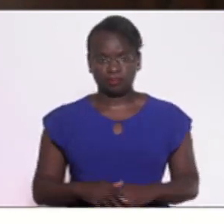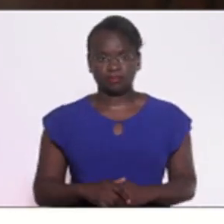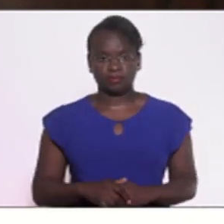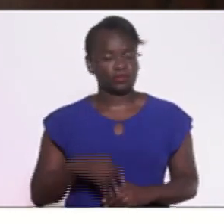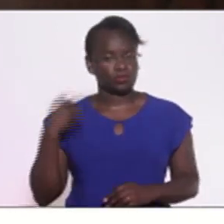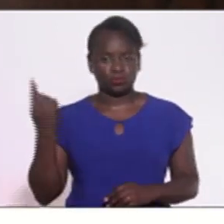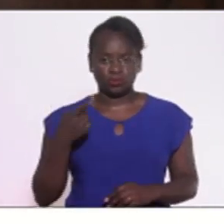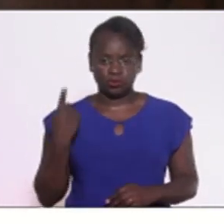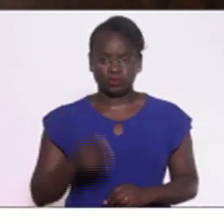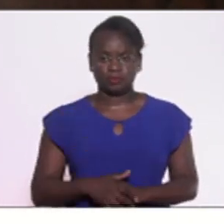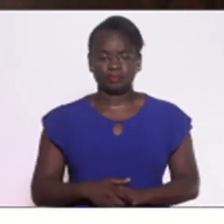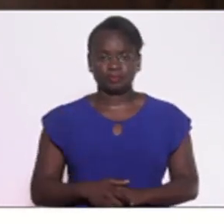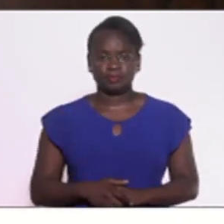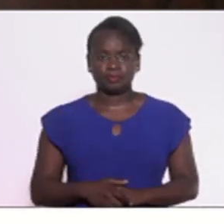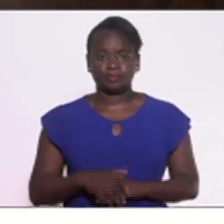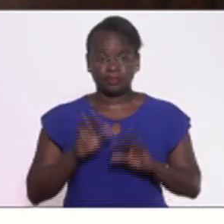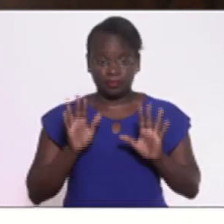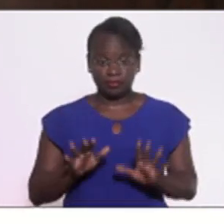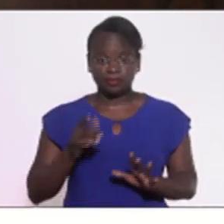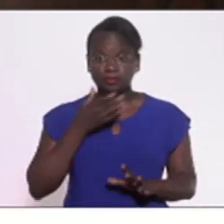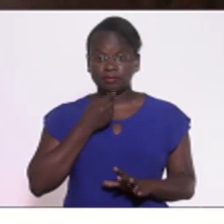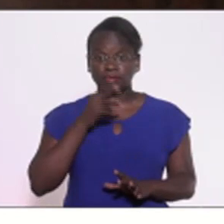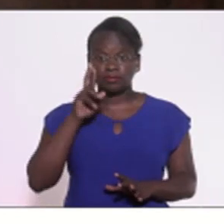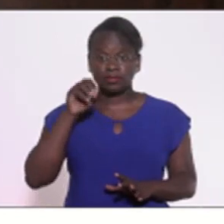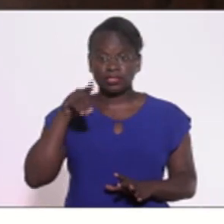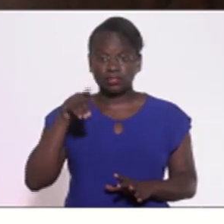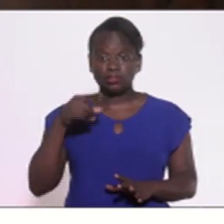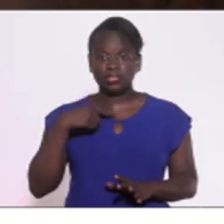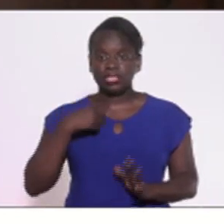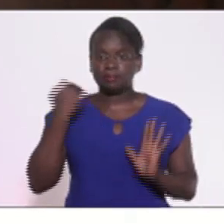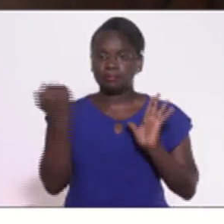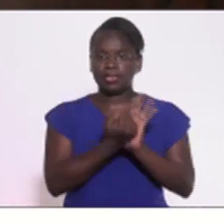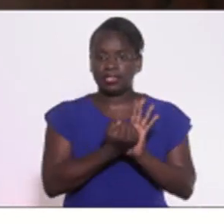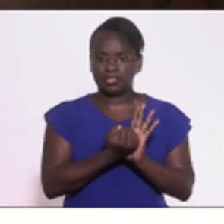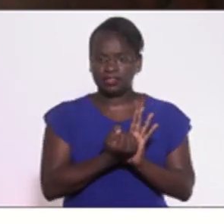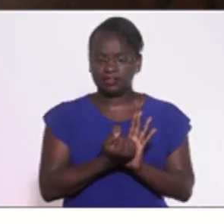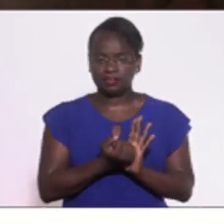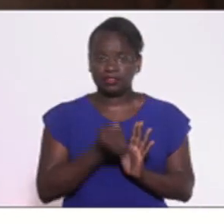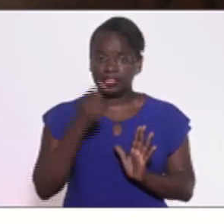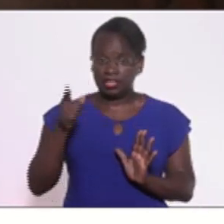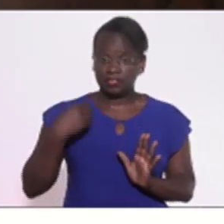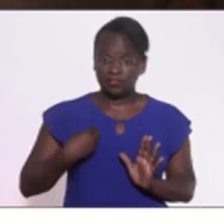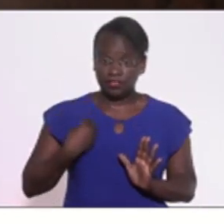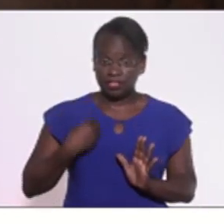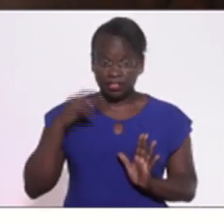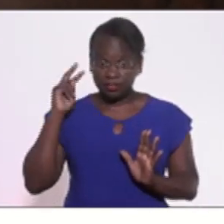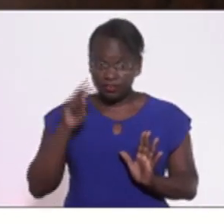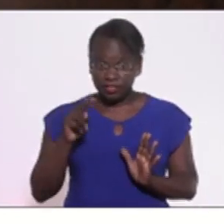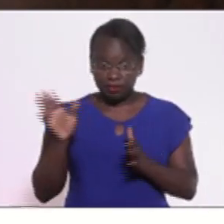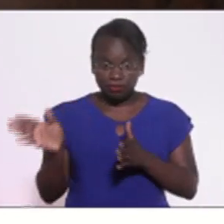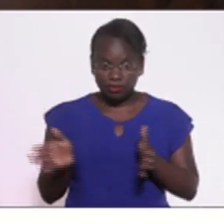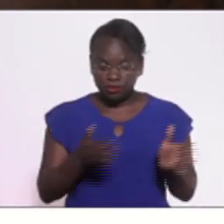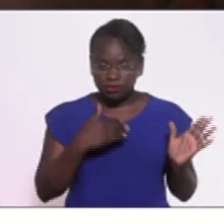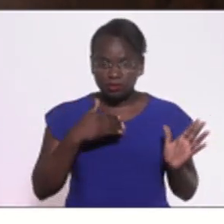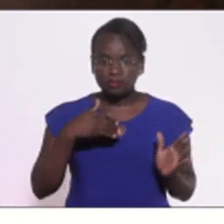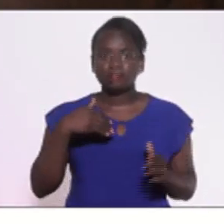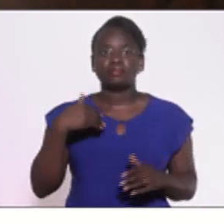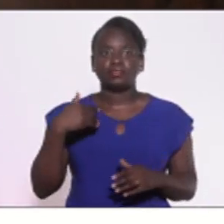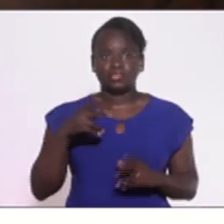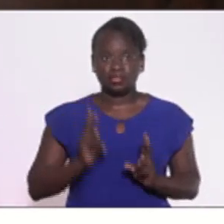todos nós, mas o Ronaldo está deixando uma marca, e a passagem do Ronaldo ficará